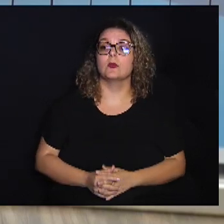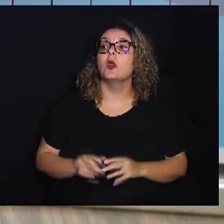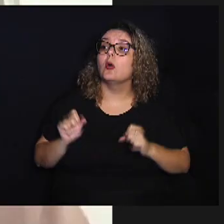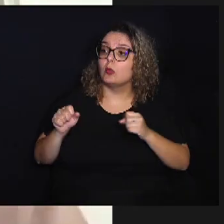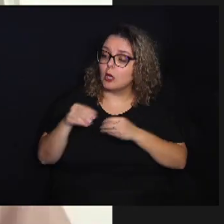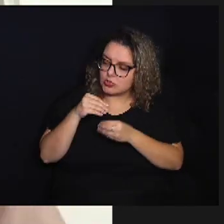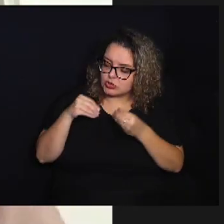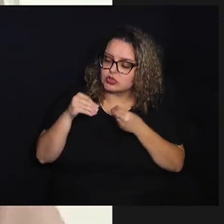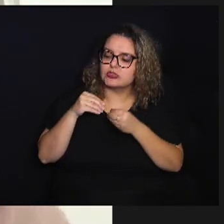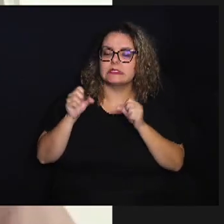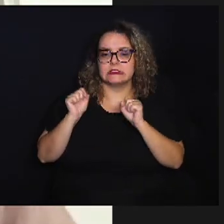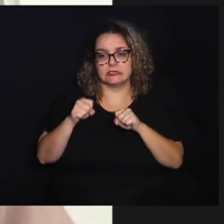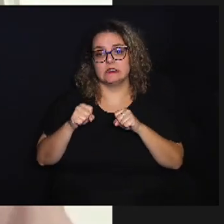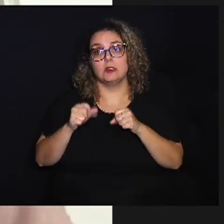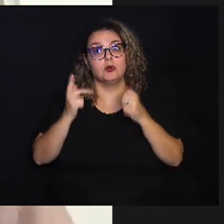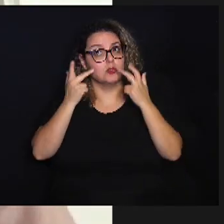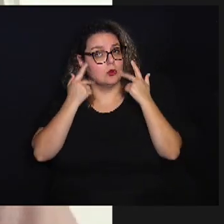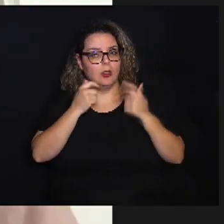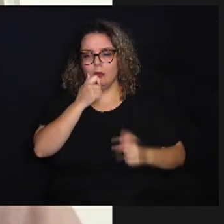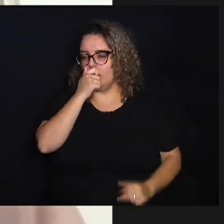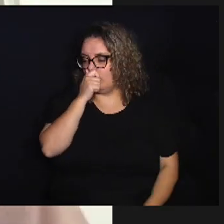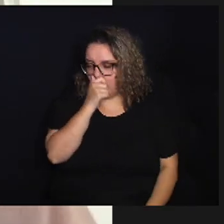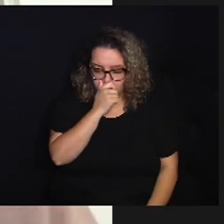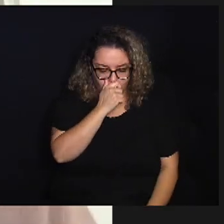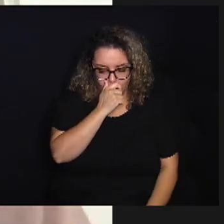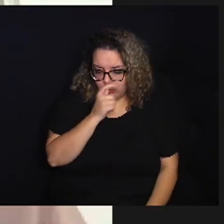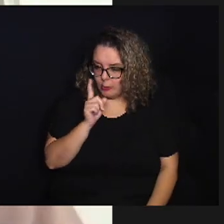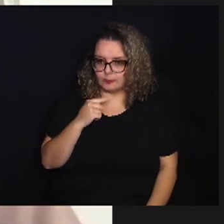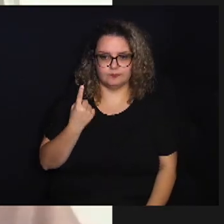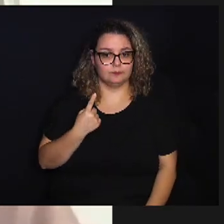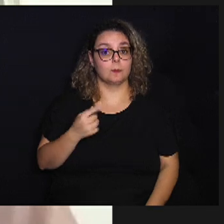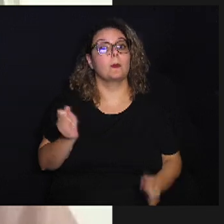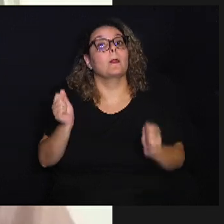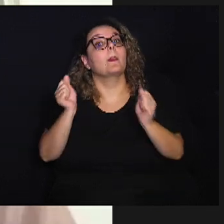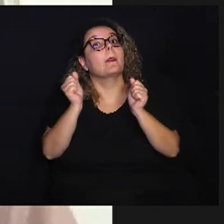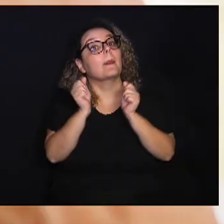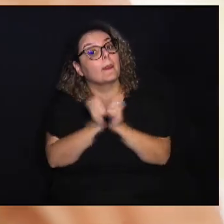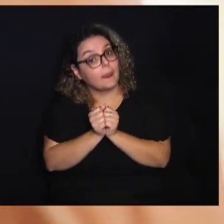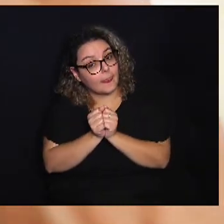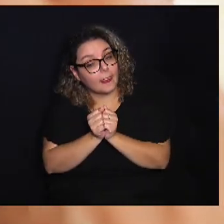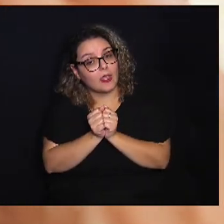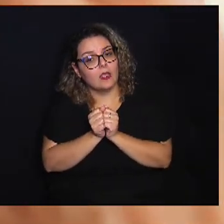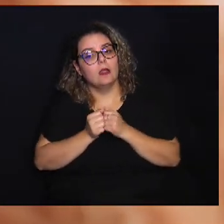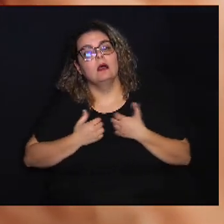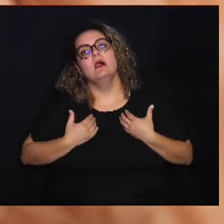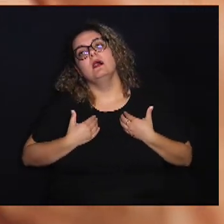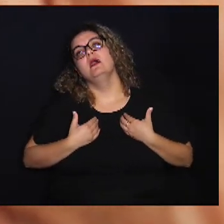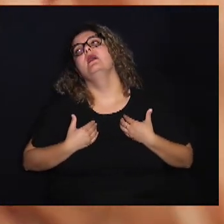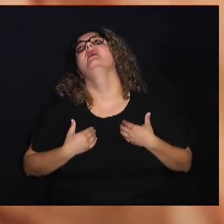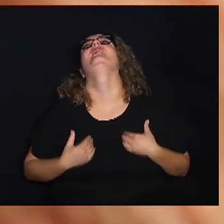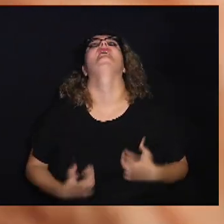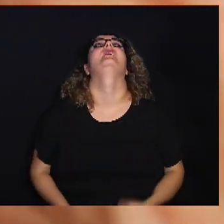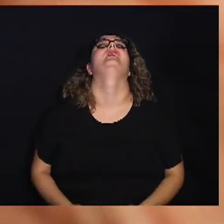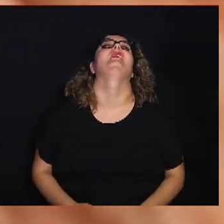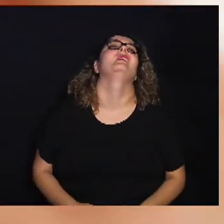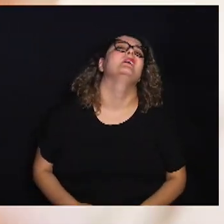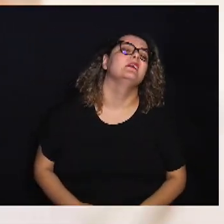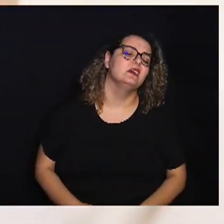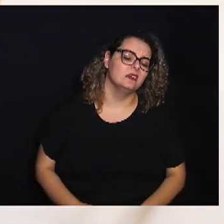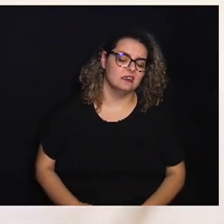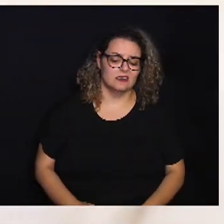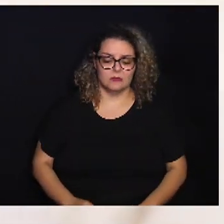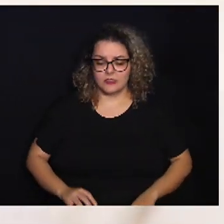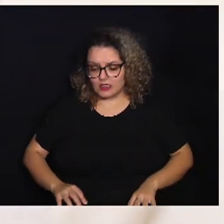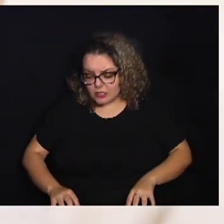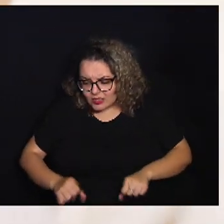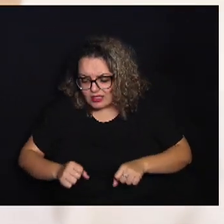Pode sim. Geralmente, essa tosse não está sozinha. Ela vem acompanhada, geralmente, de um cansaço desproporcional ao esforço. Então,